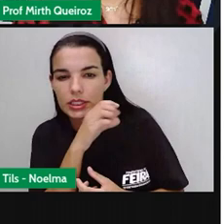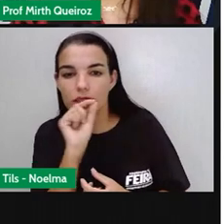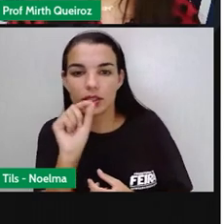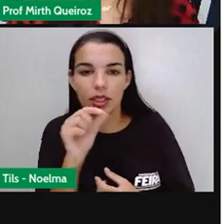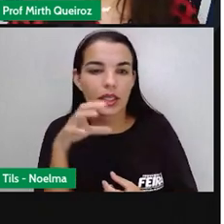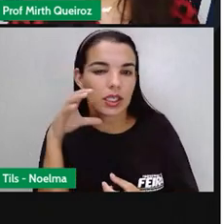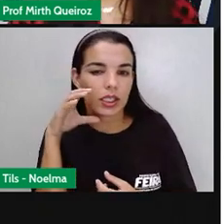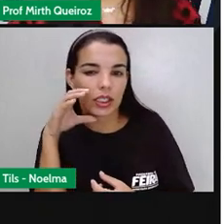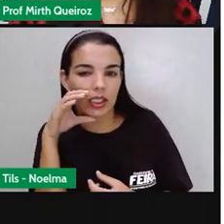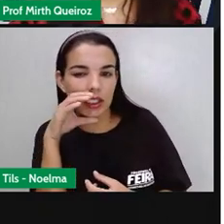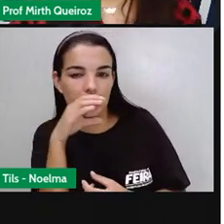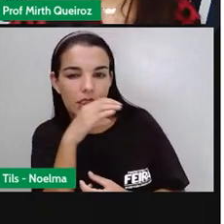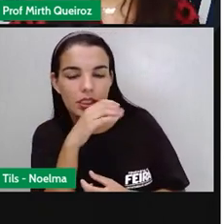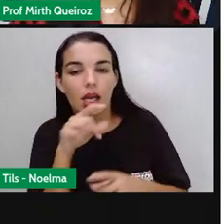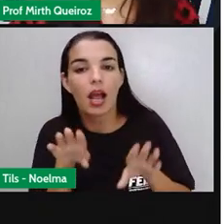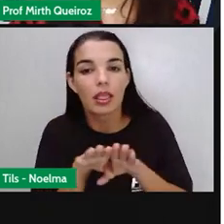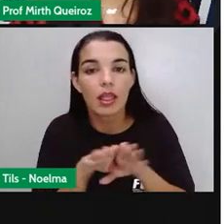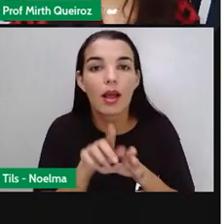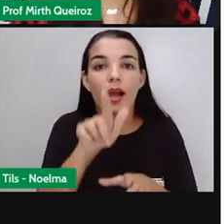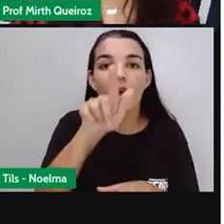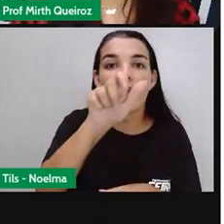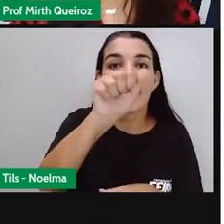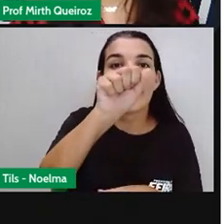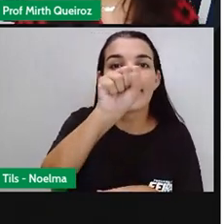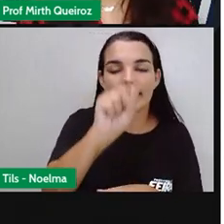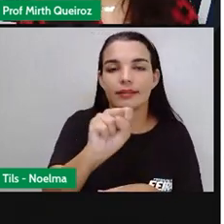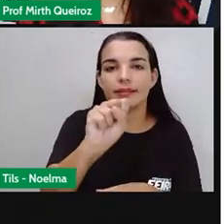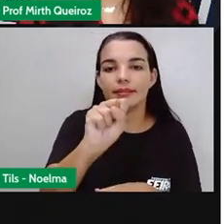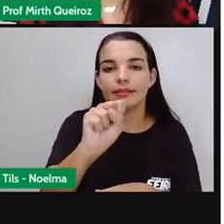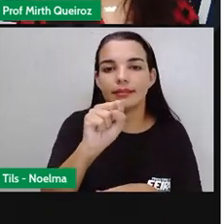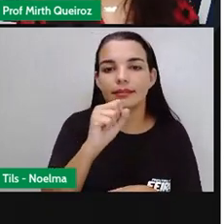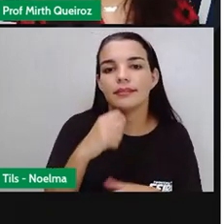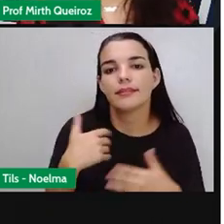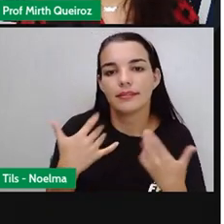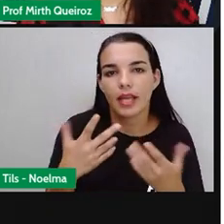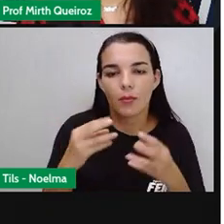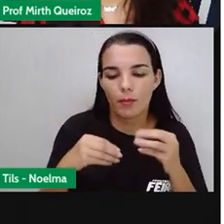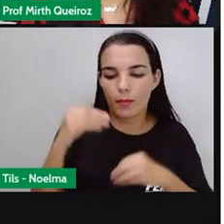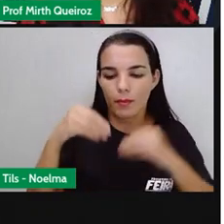é quando ela está no estado gasoso, certo?